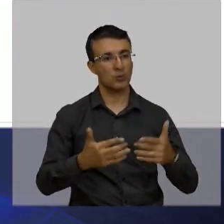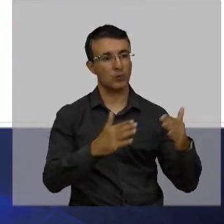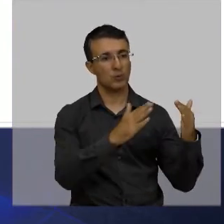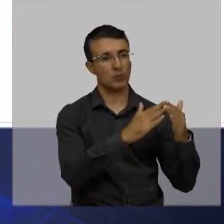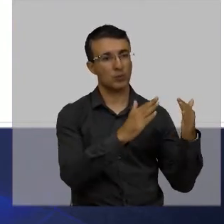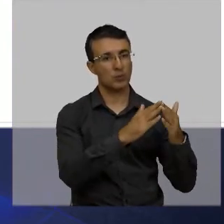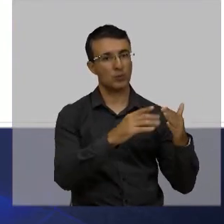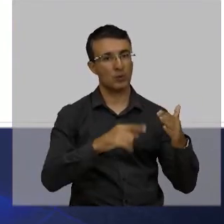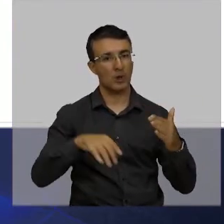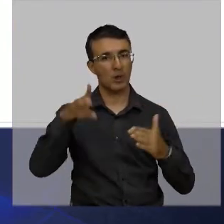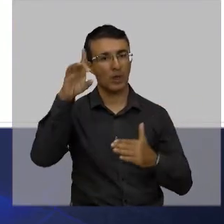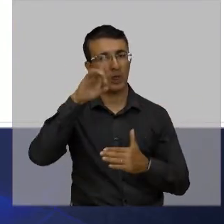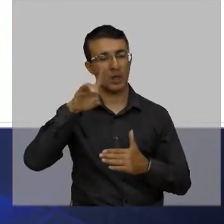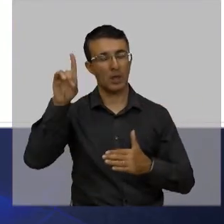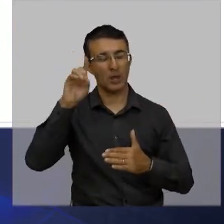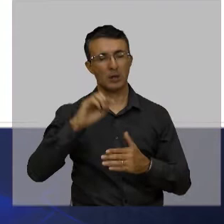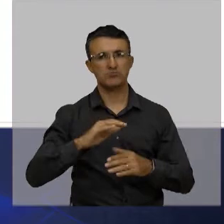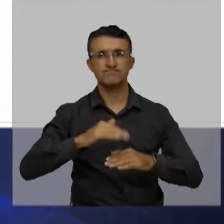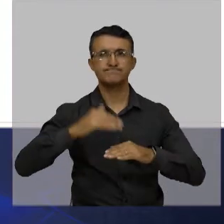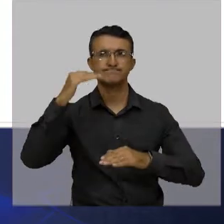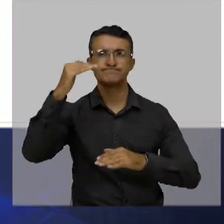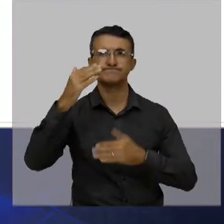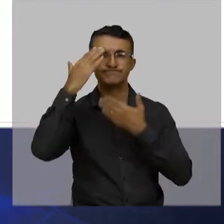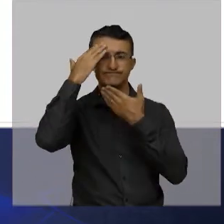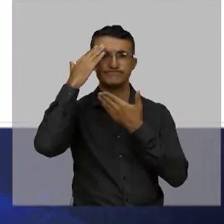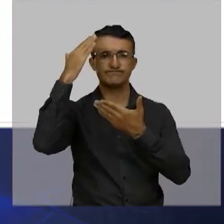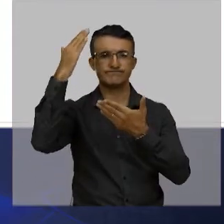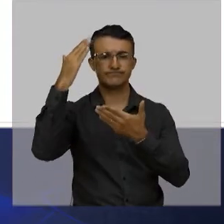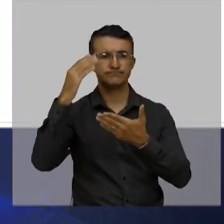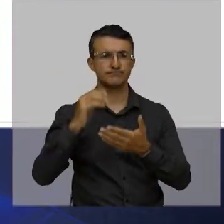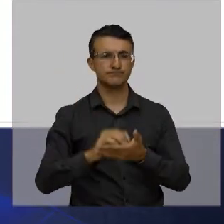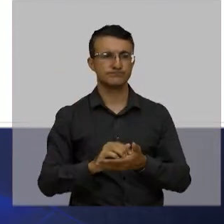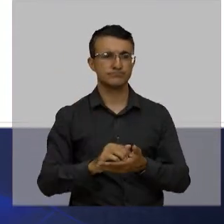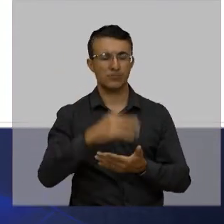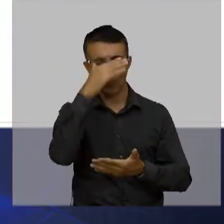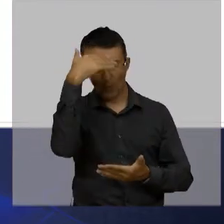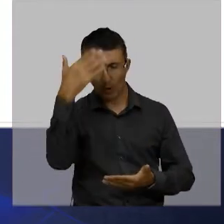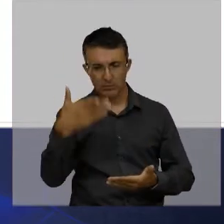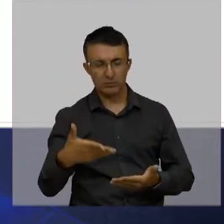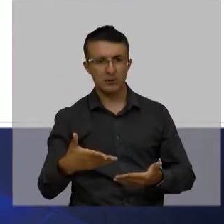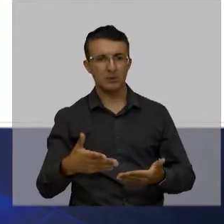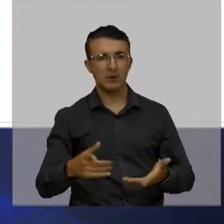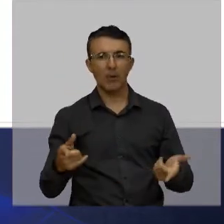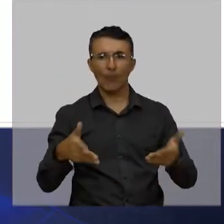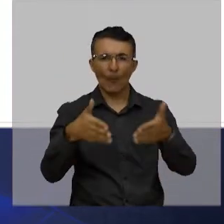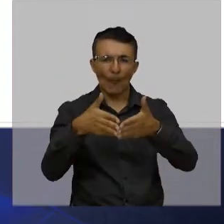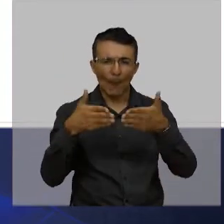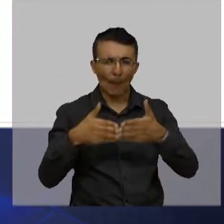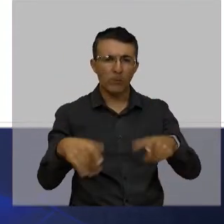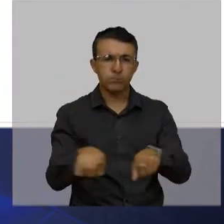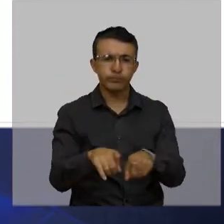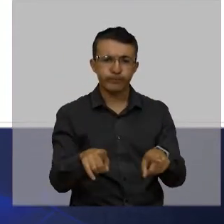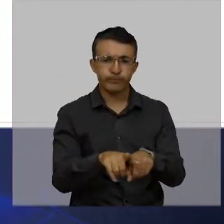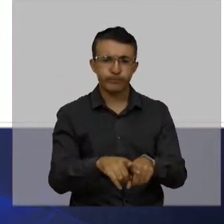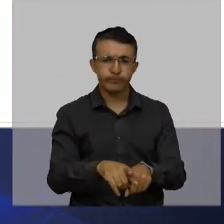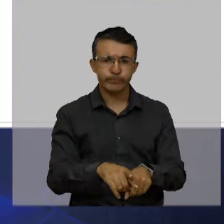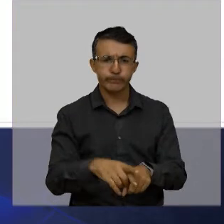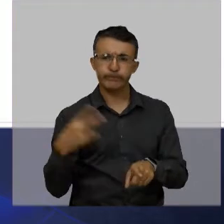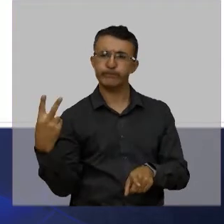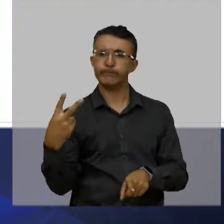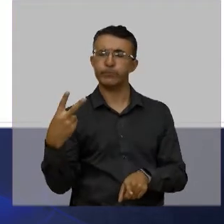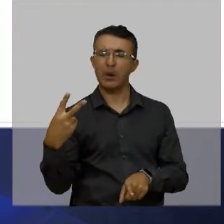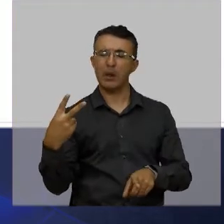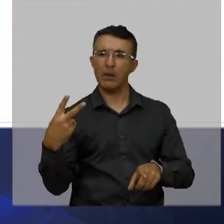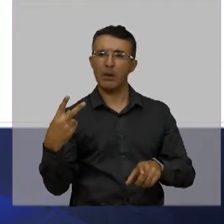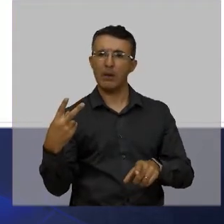mais do que gratidão e homenagens, é também exigir valorização e respeito.